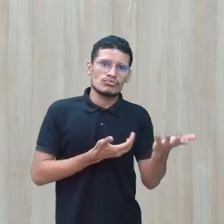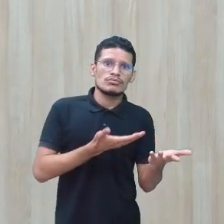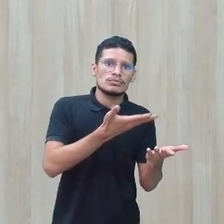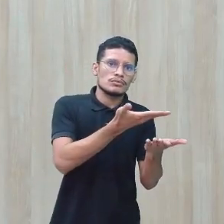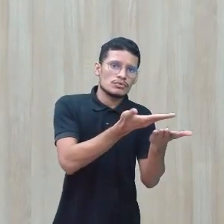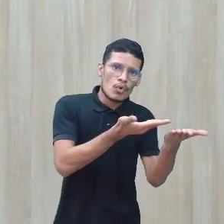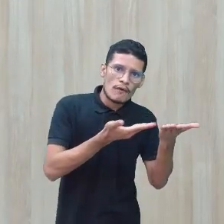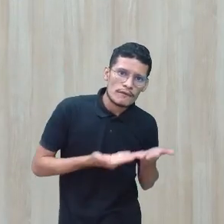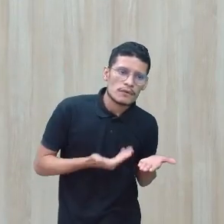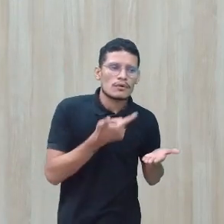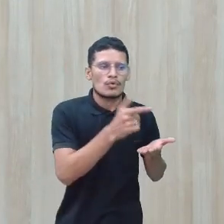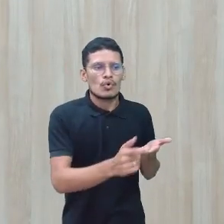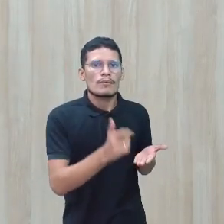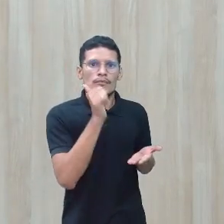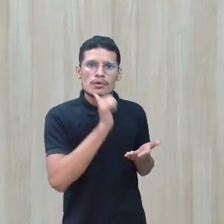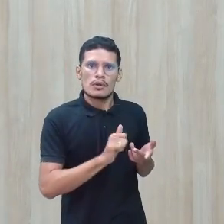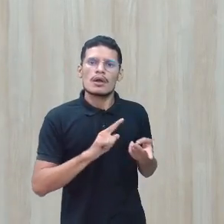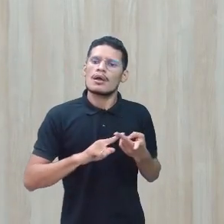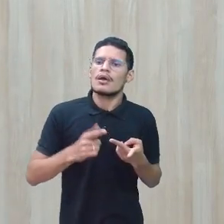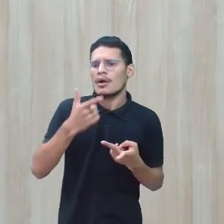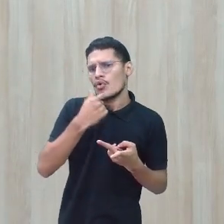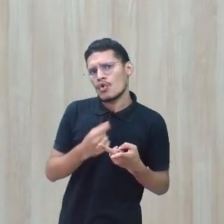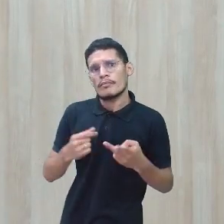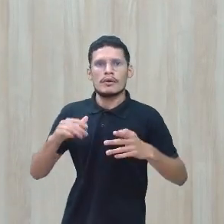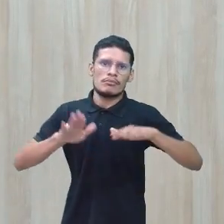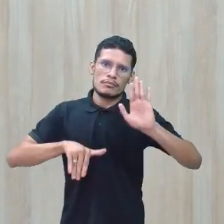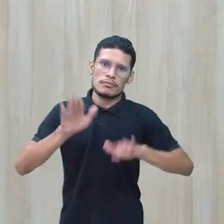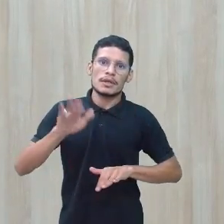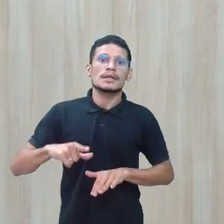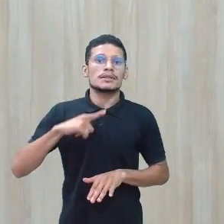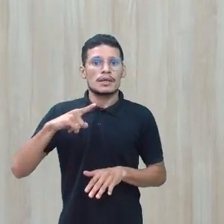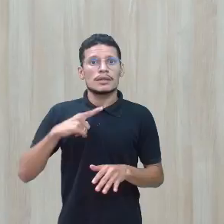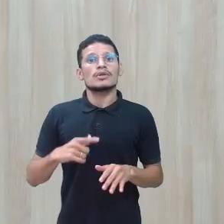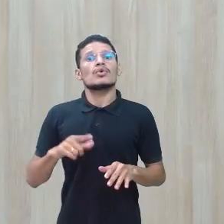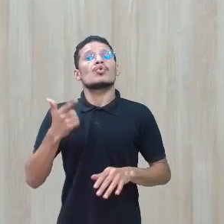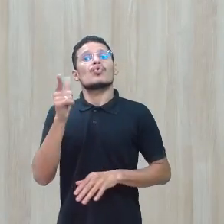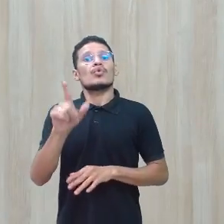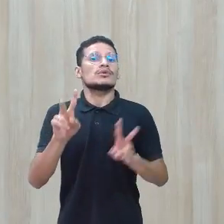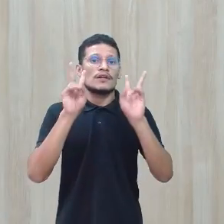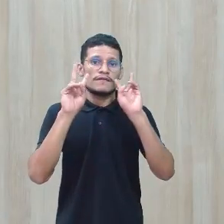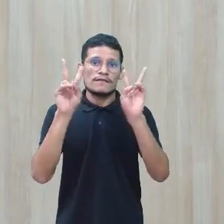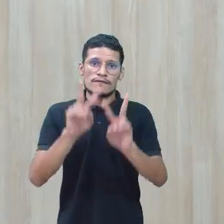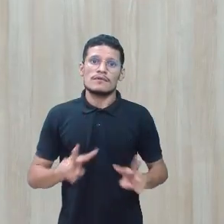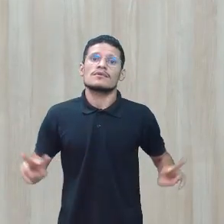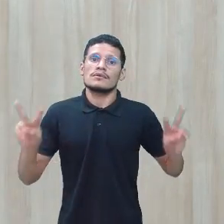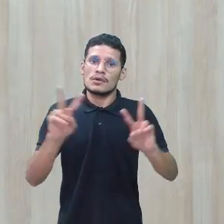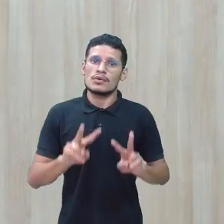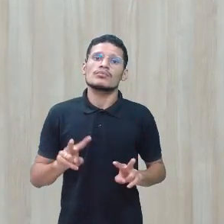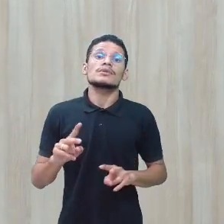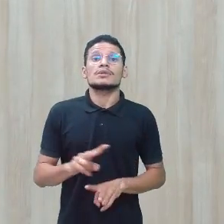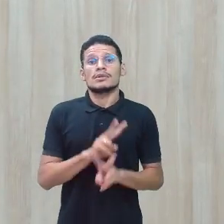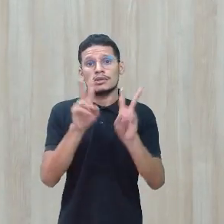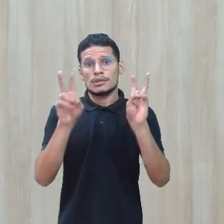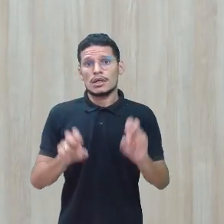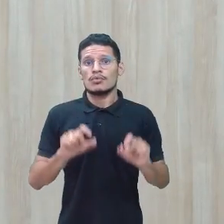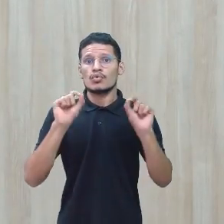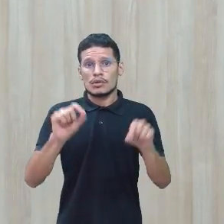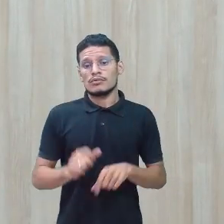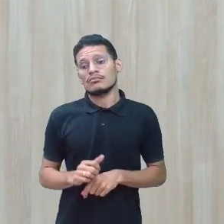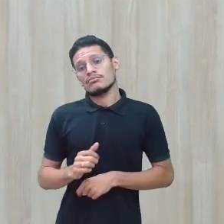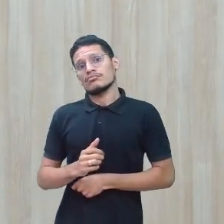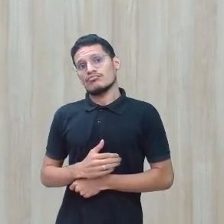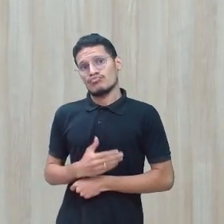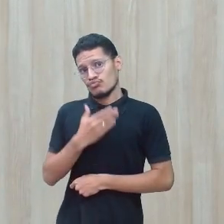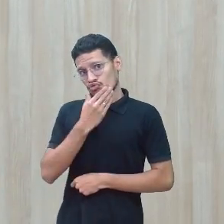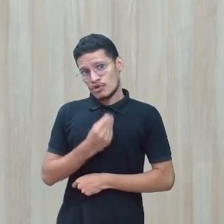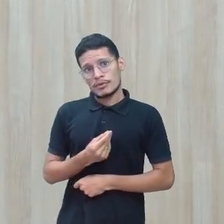conduzindo mulheres, mulheres conduzindo homens, e aí a gente vai ter essa outra visão. Então, esse termo que o cavalheiro conduz e a